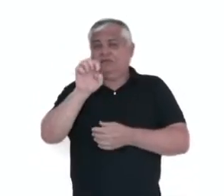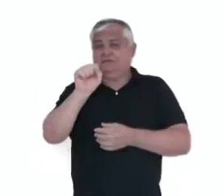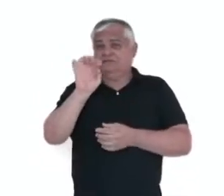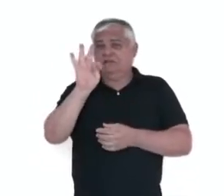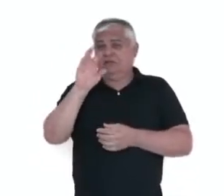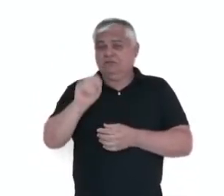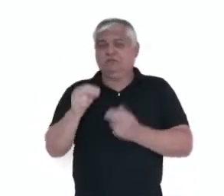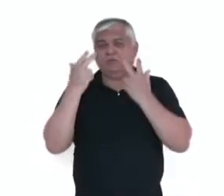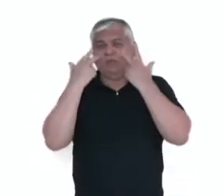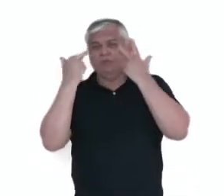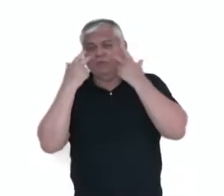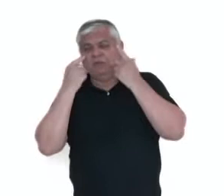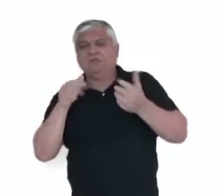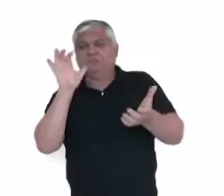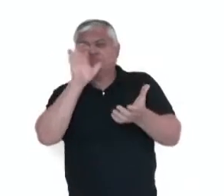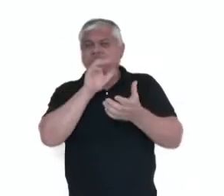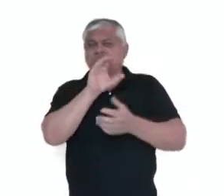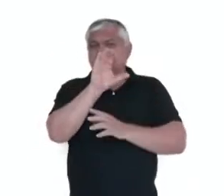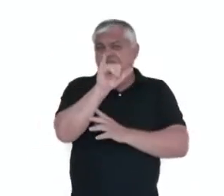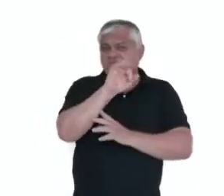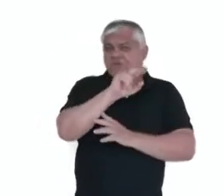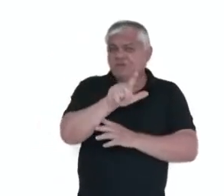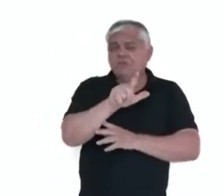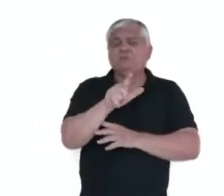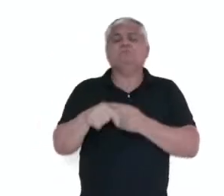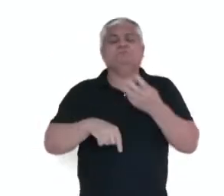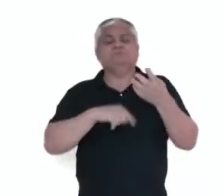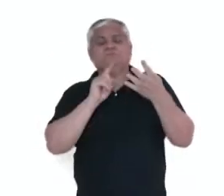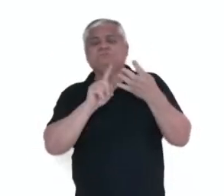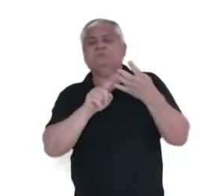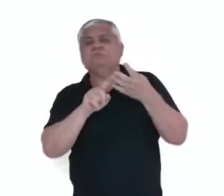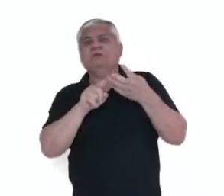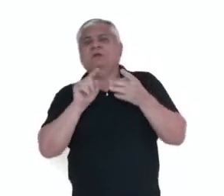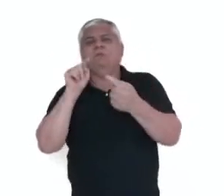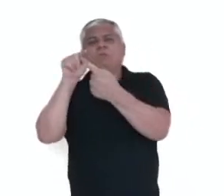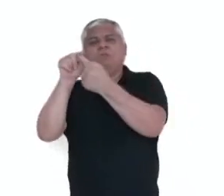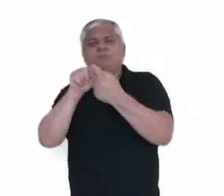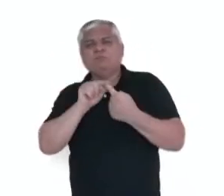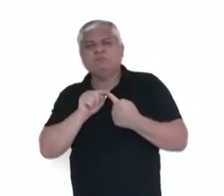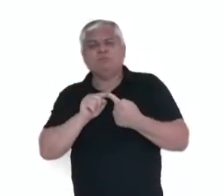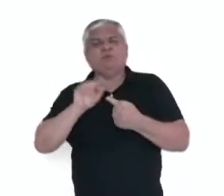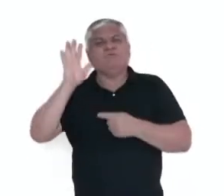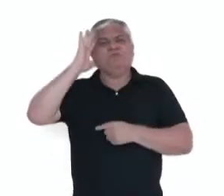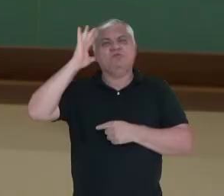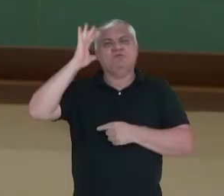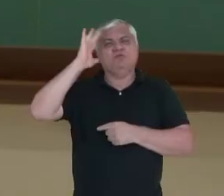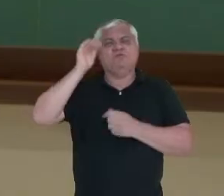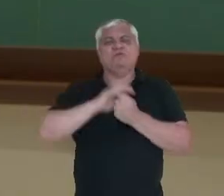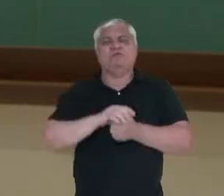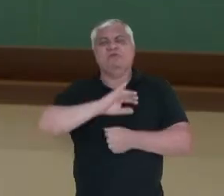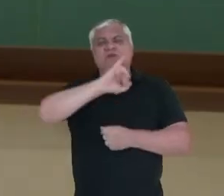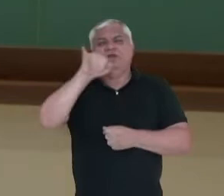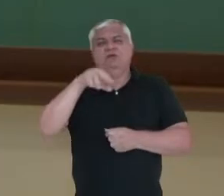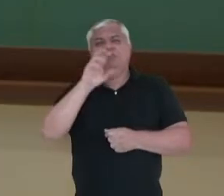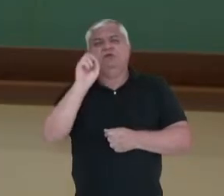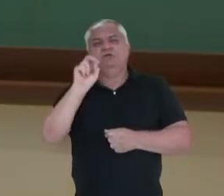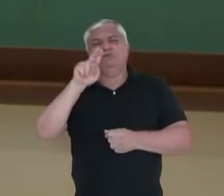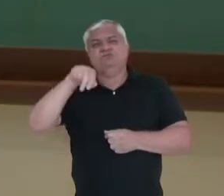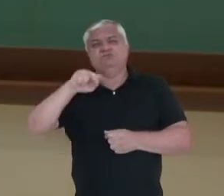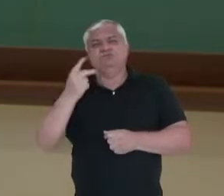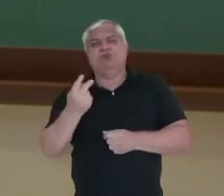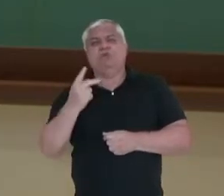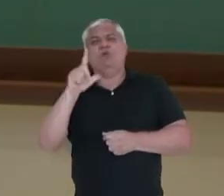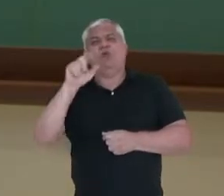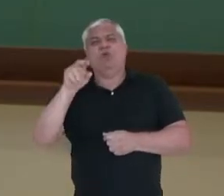civil, identificar os principais pontos da filosofia contratualista de John Locke, certo?